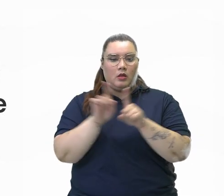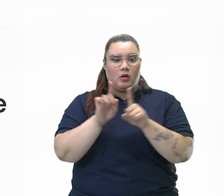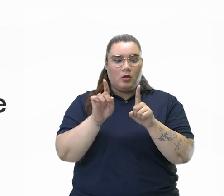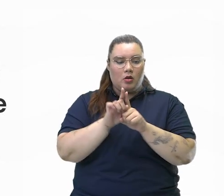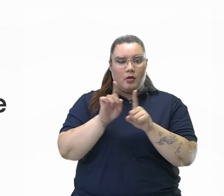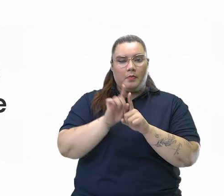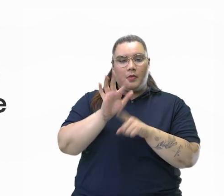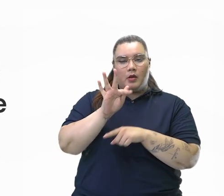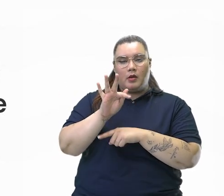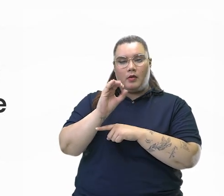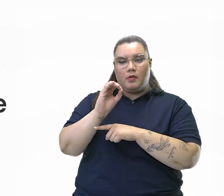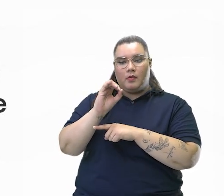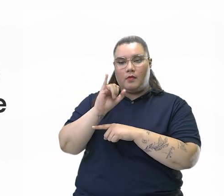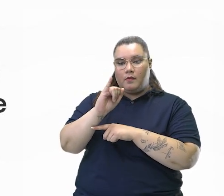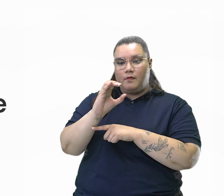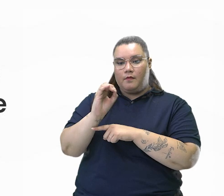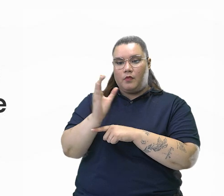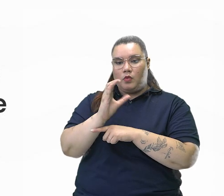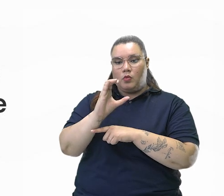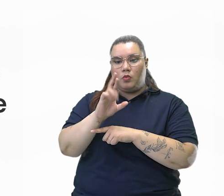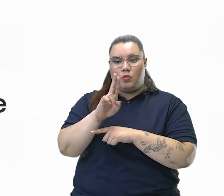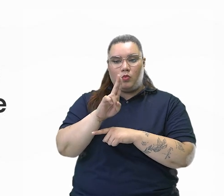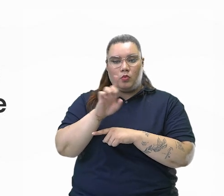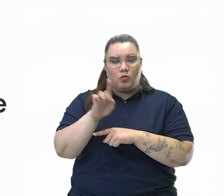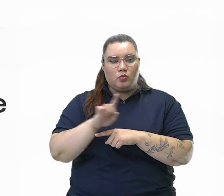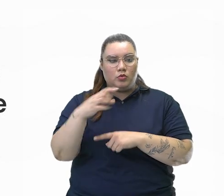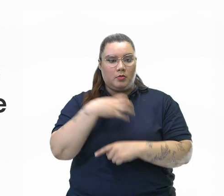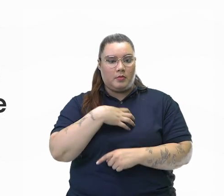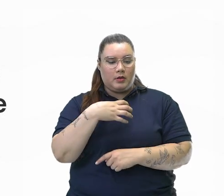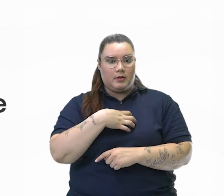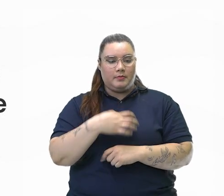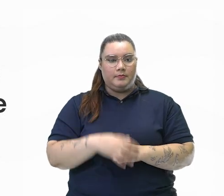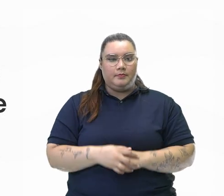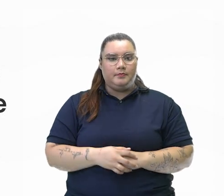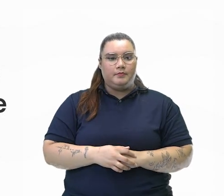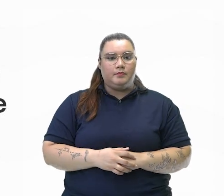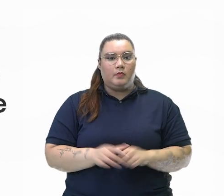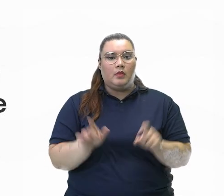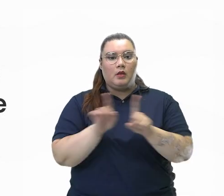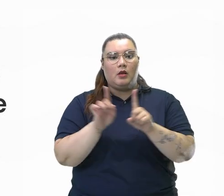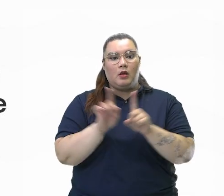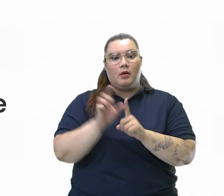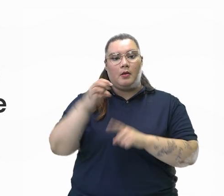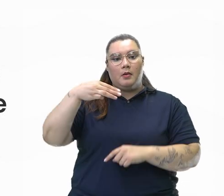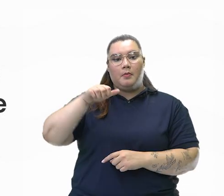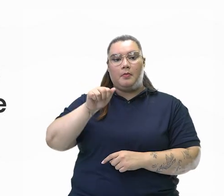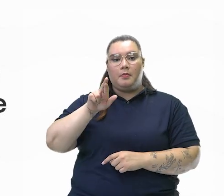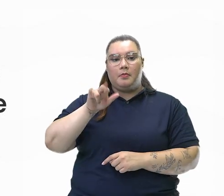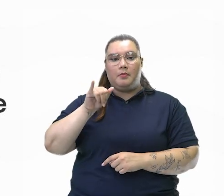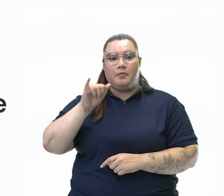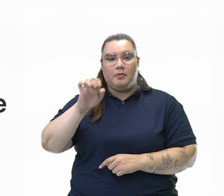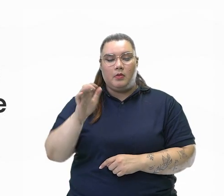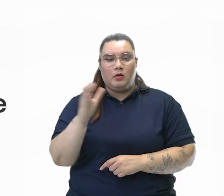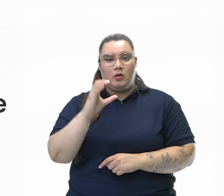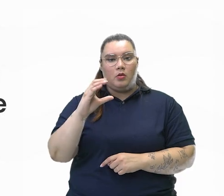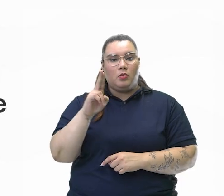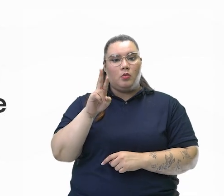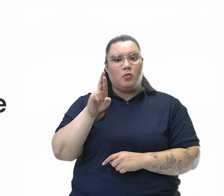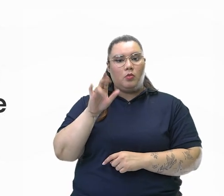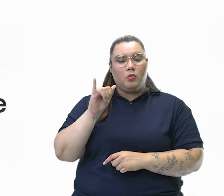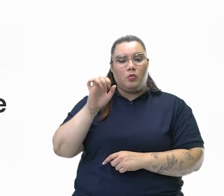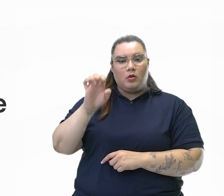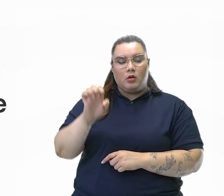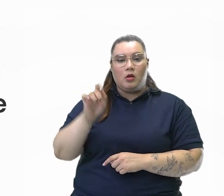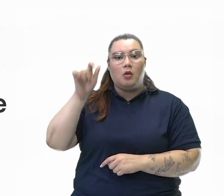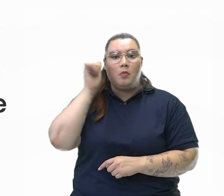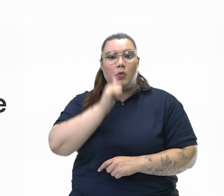e a Fundação Oswaldo Cruz, Fiocruz, Bahia. Marie Curie, nós estamos falando aí de mulheres na